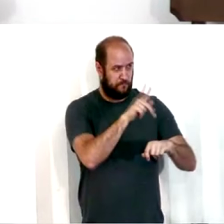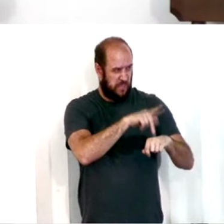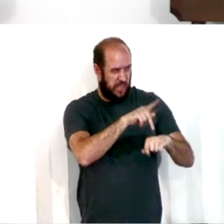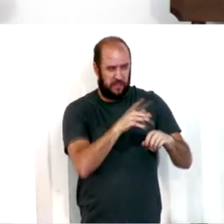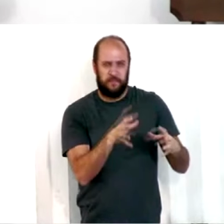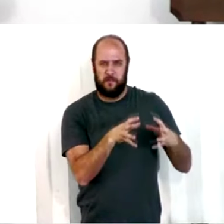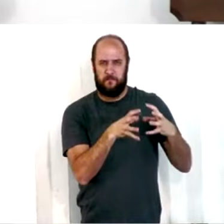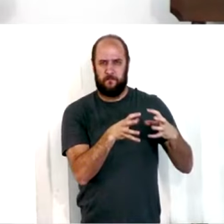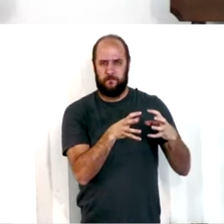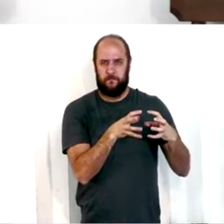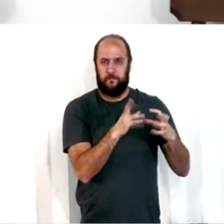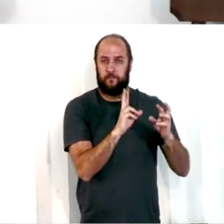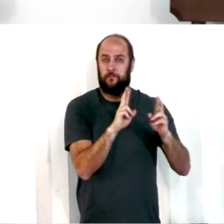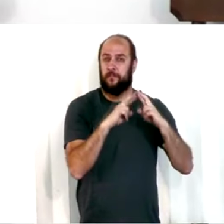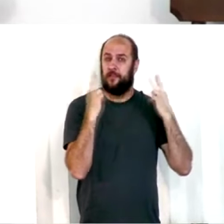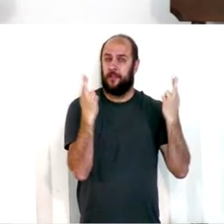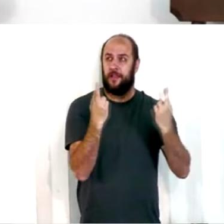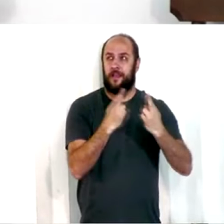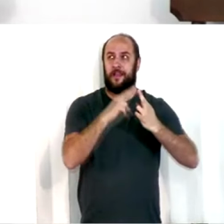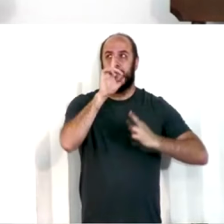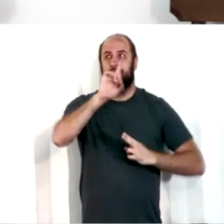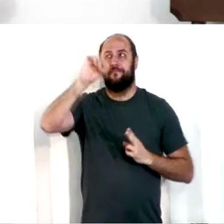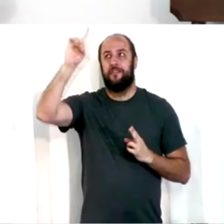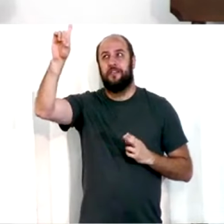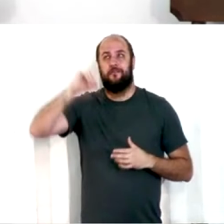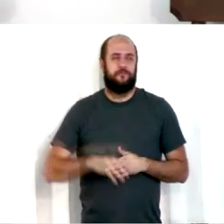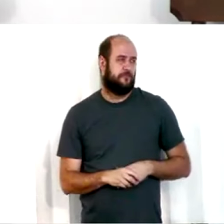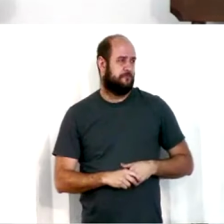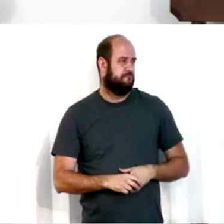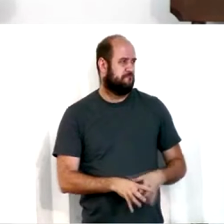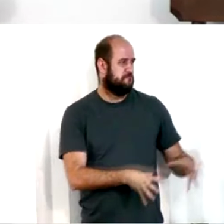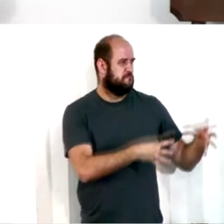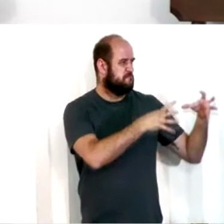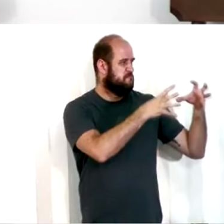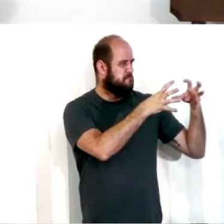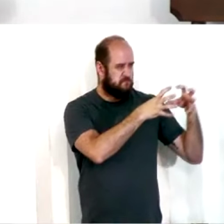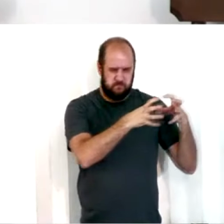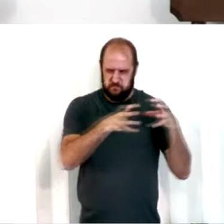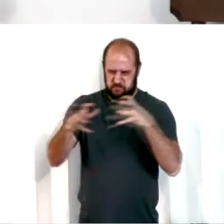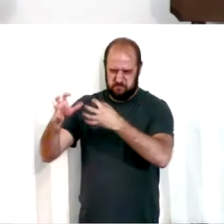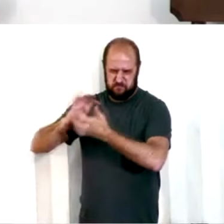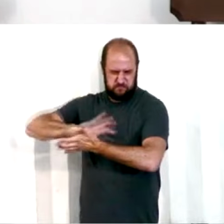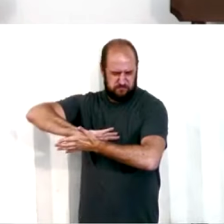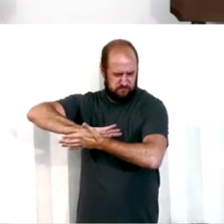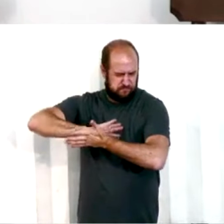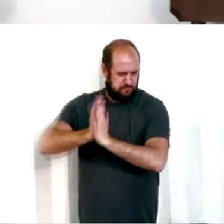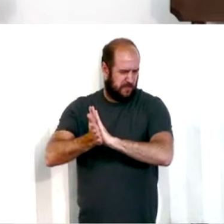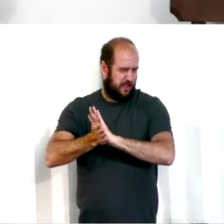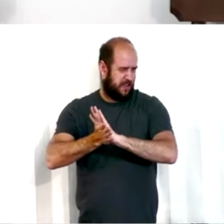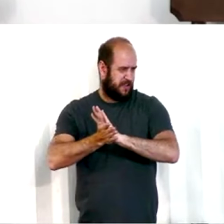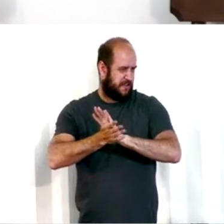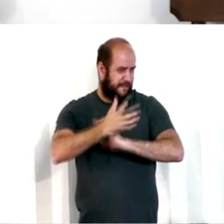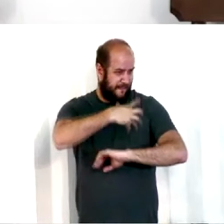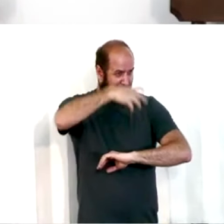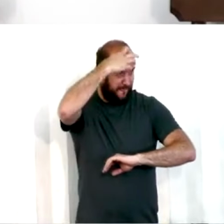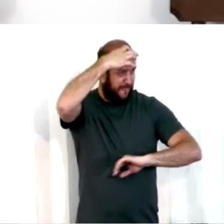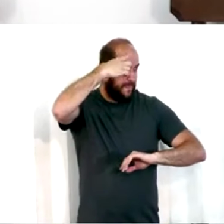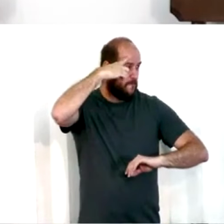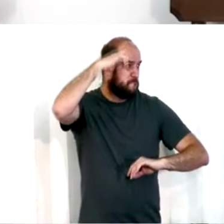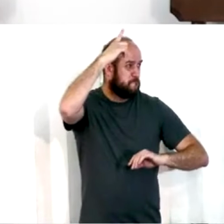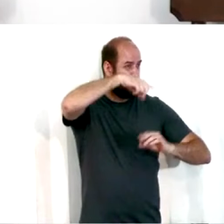é um reino suscitado pelo Deus do céu, que destrói, que destrona todos os